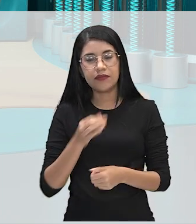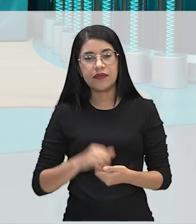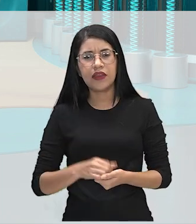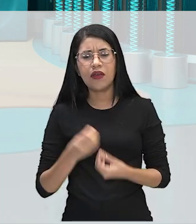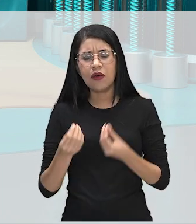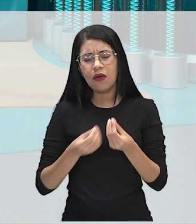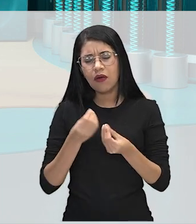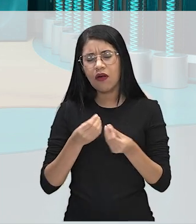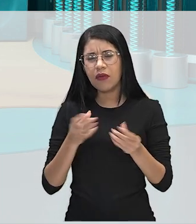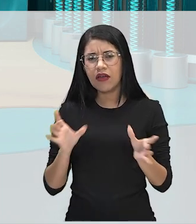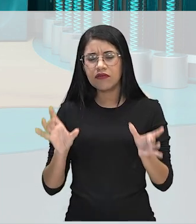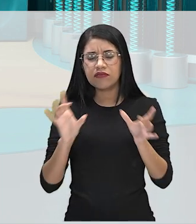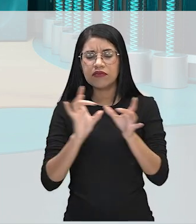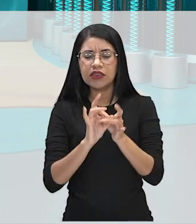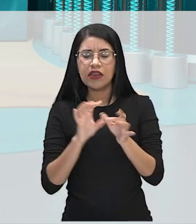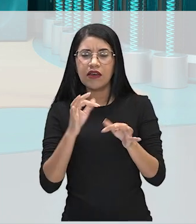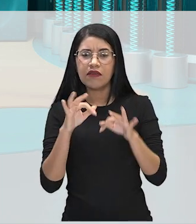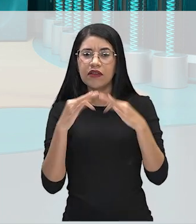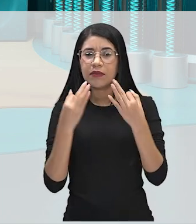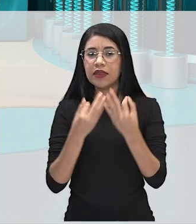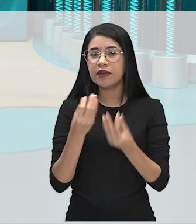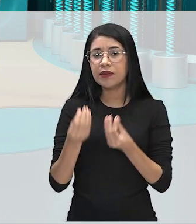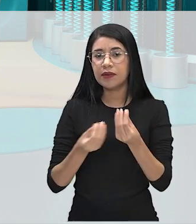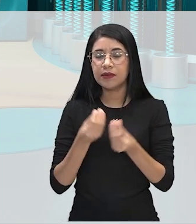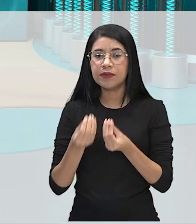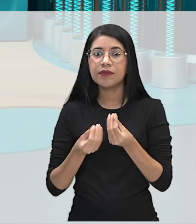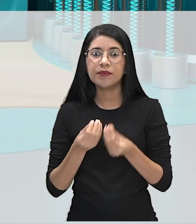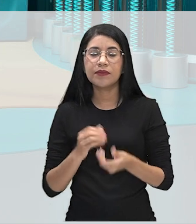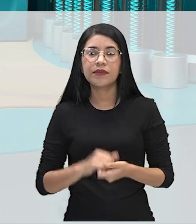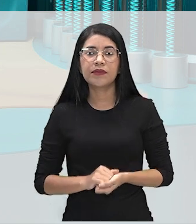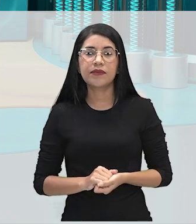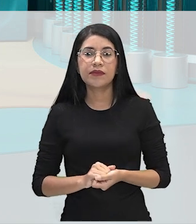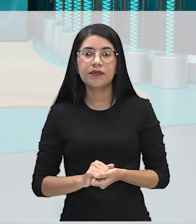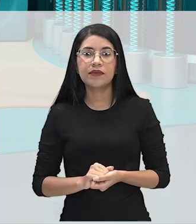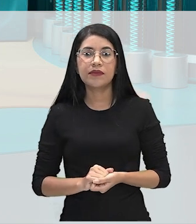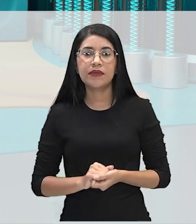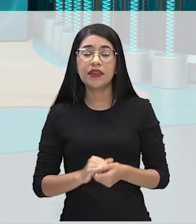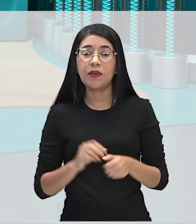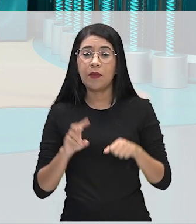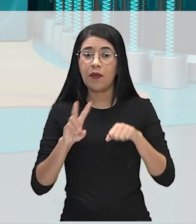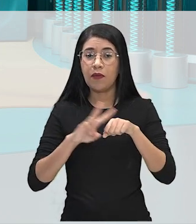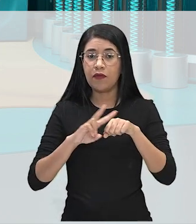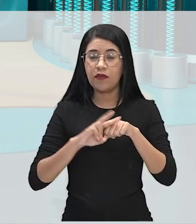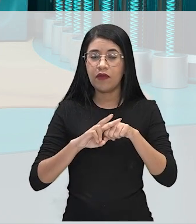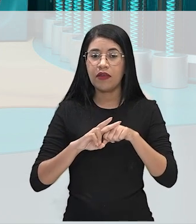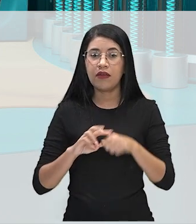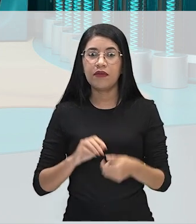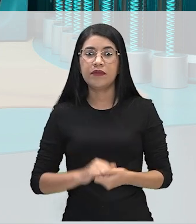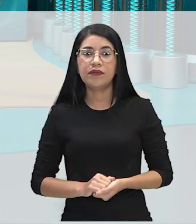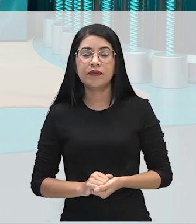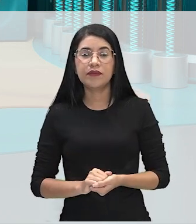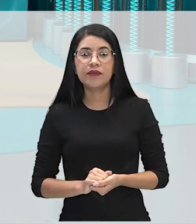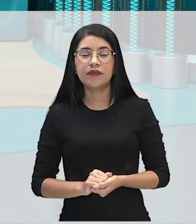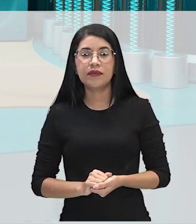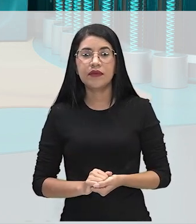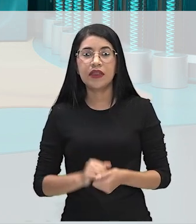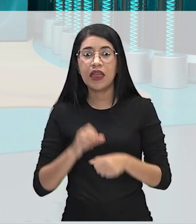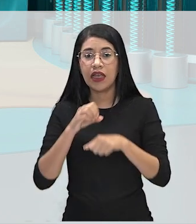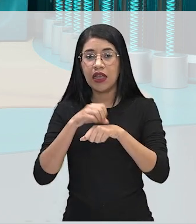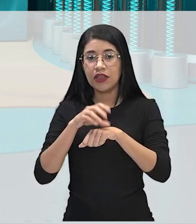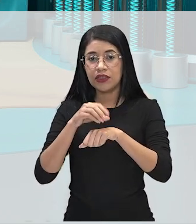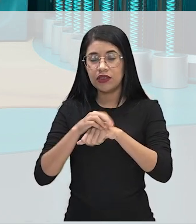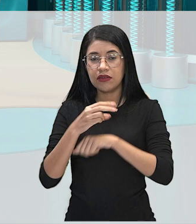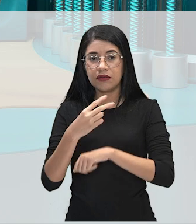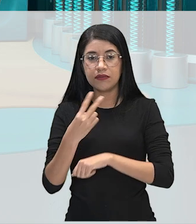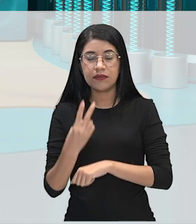família? Make homemade gifts for Christmas or birthday. Verbo. Vamos para number 2, que é a próxima dica que eu estou dando para